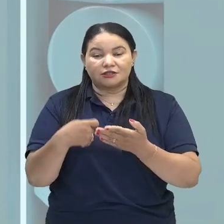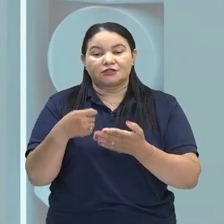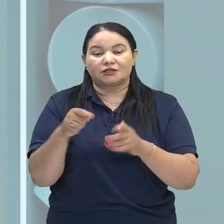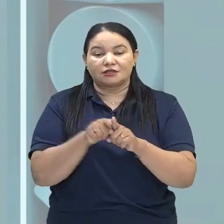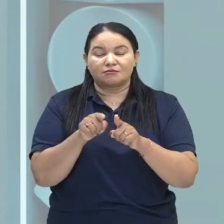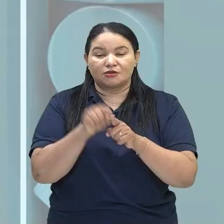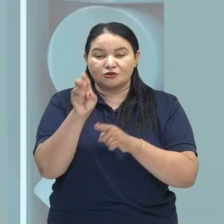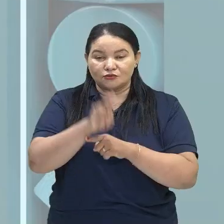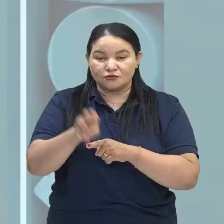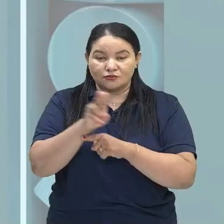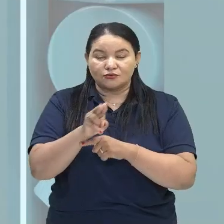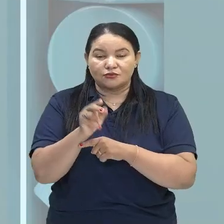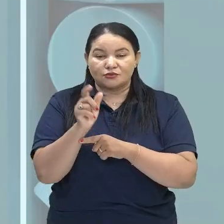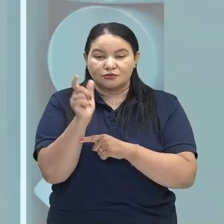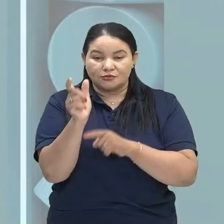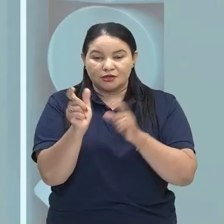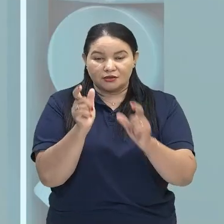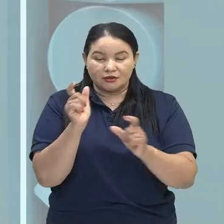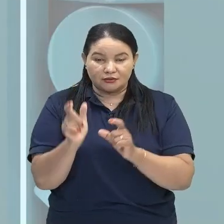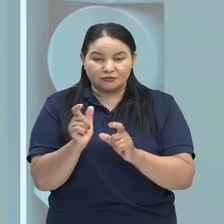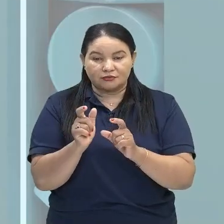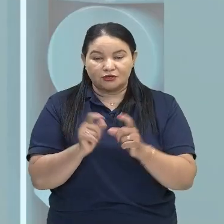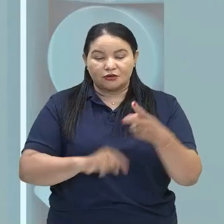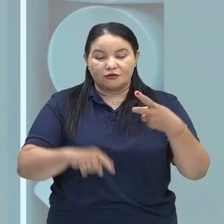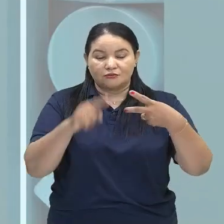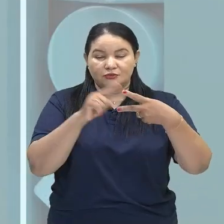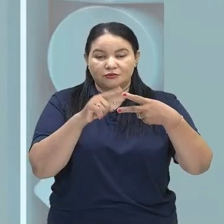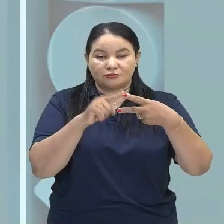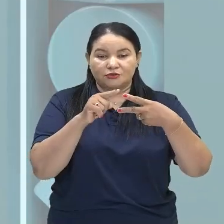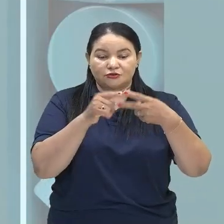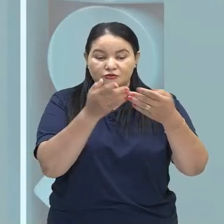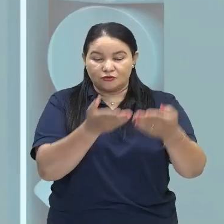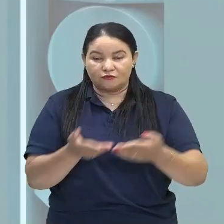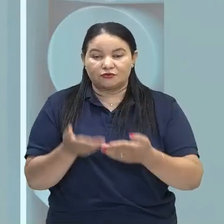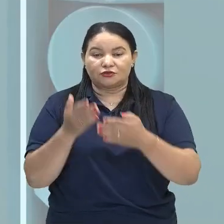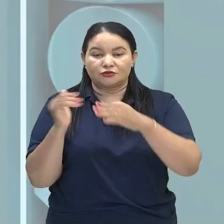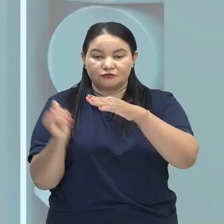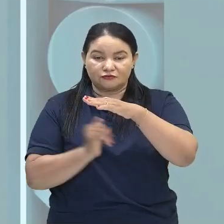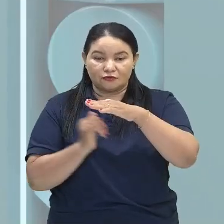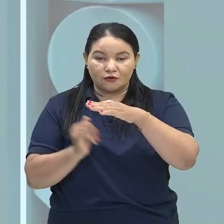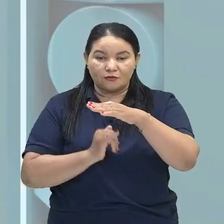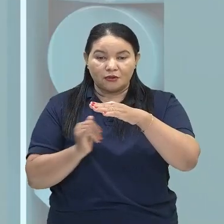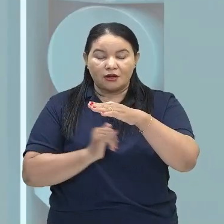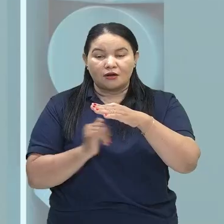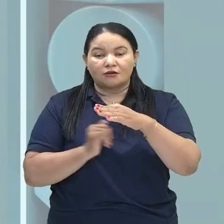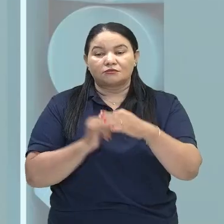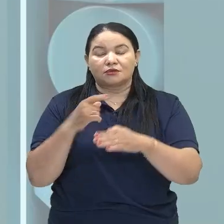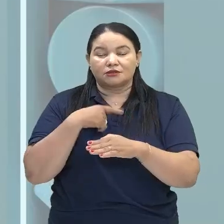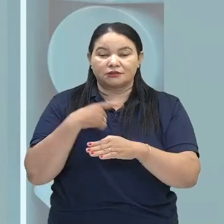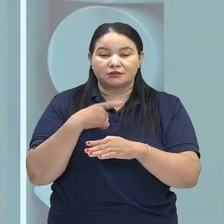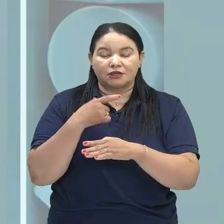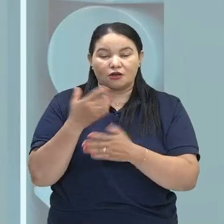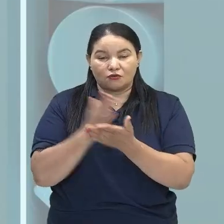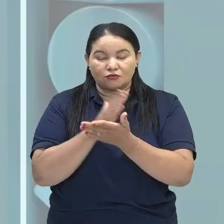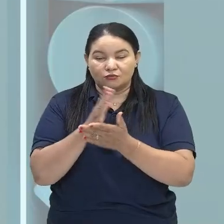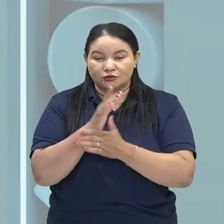nesses dois exemplos. O primeiro é um convite, de forma mais informal, contendo palavras que estão